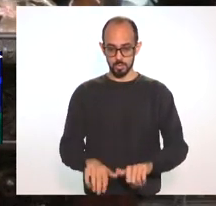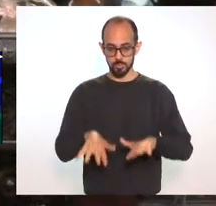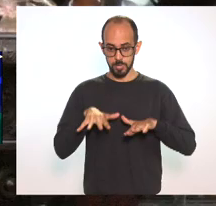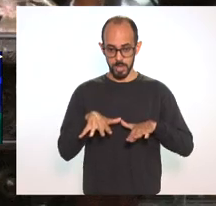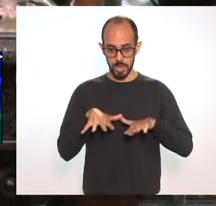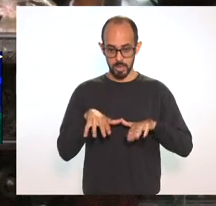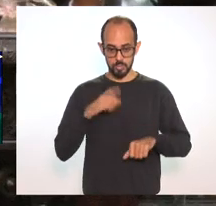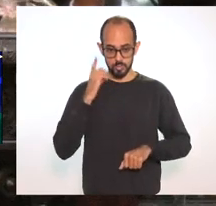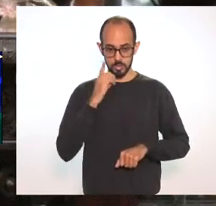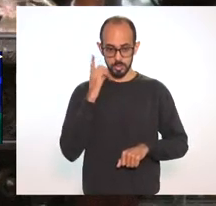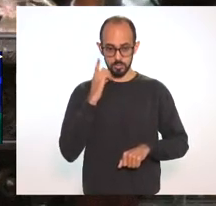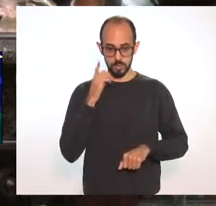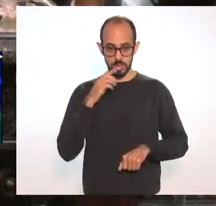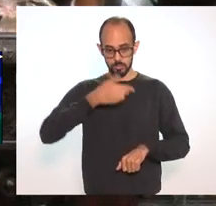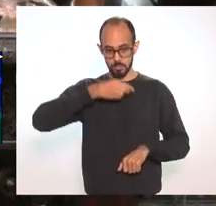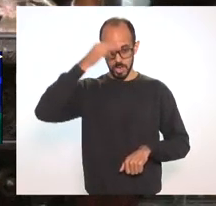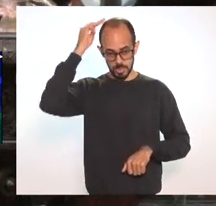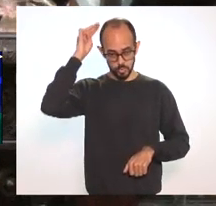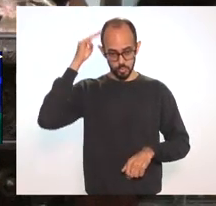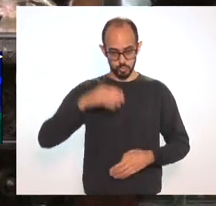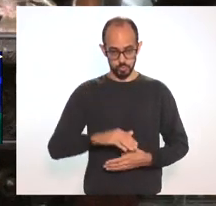deputado Márcio Pacheco.